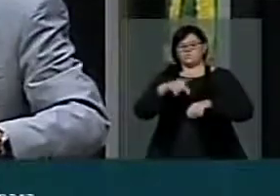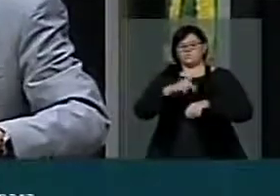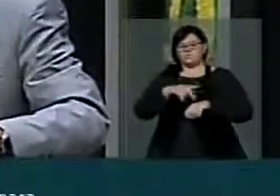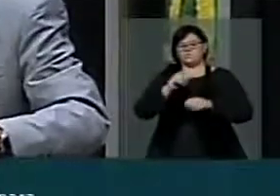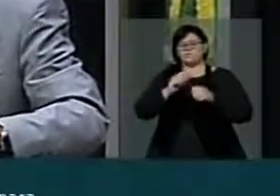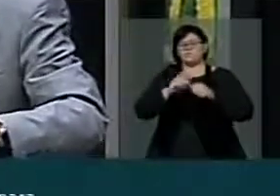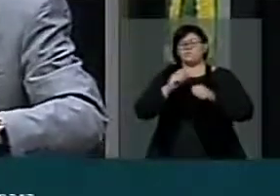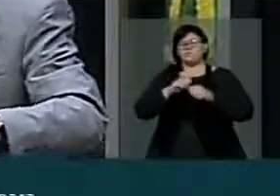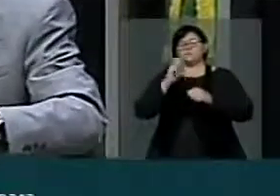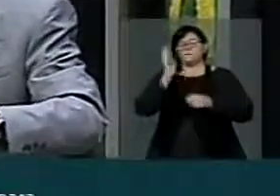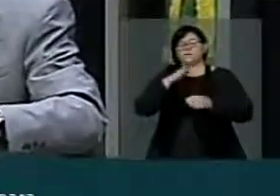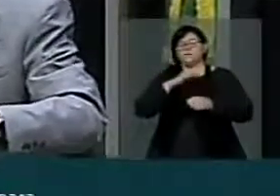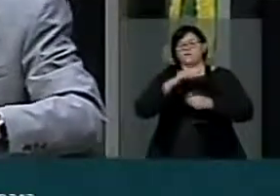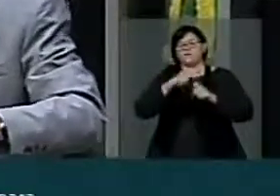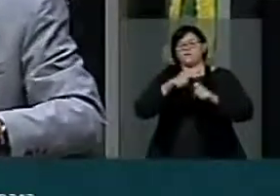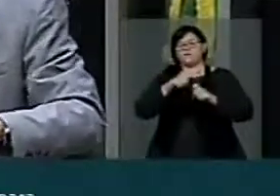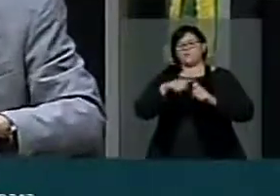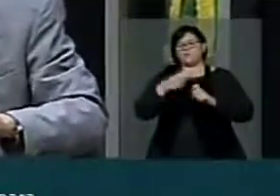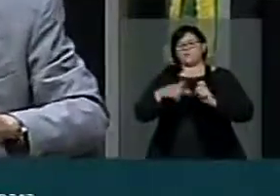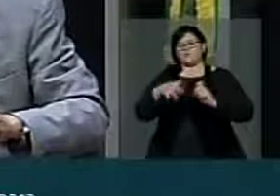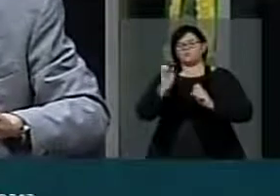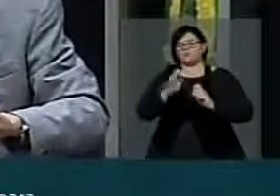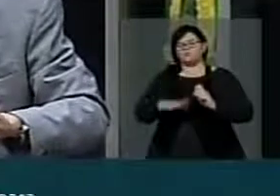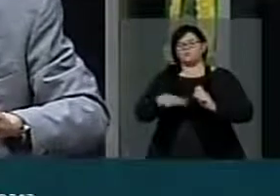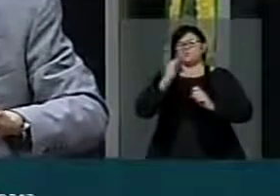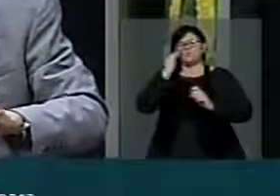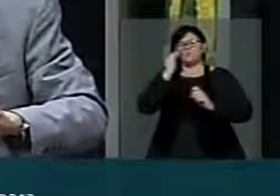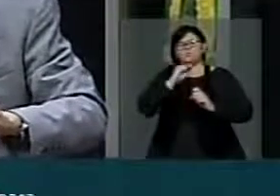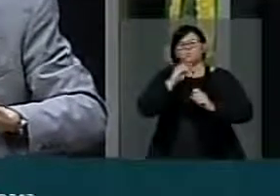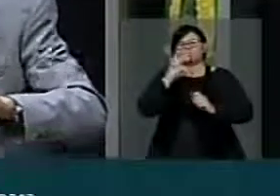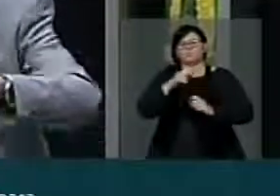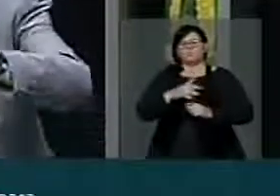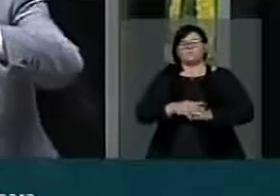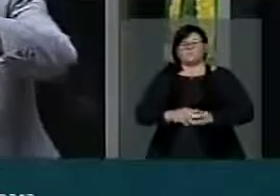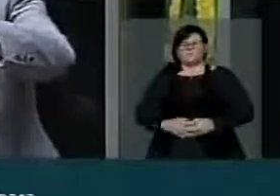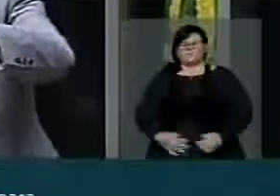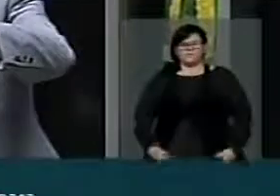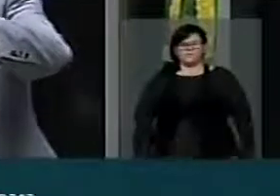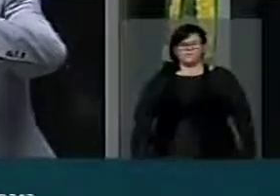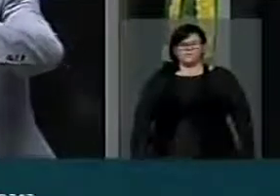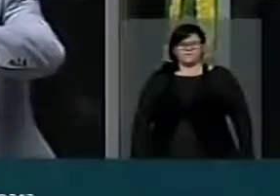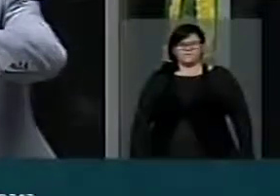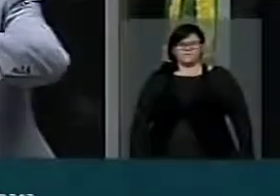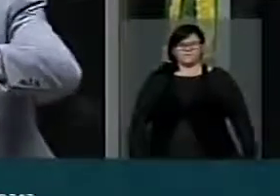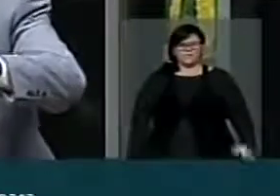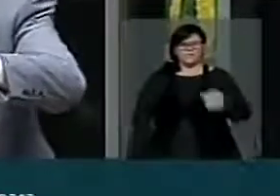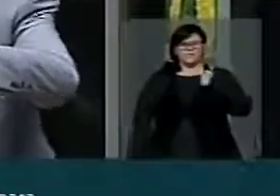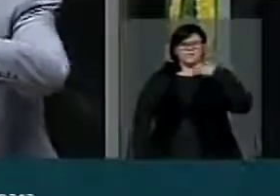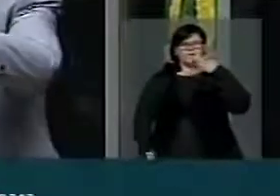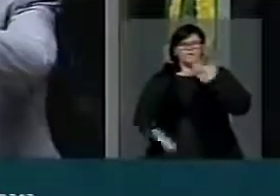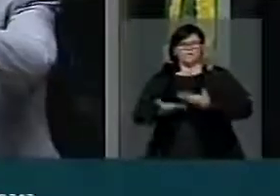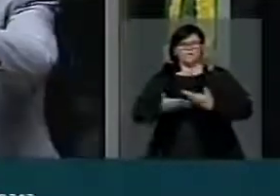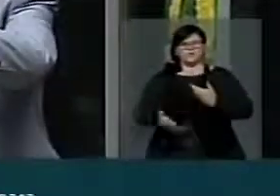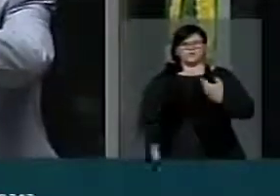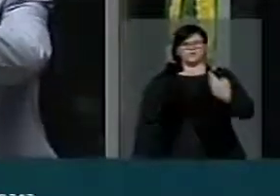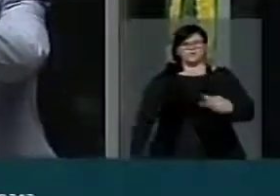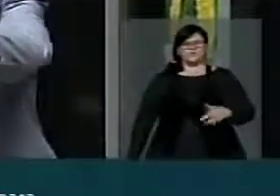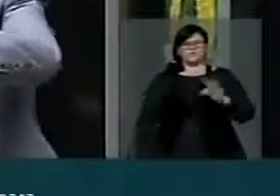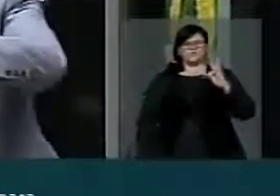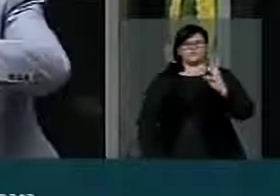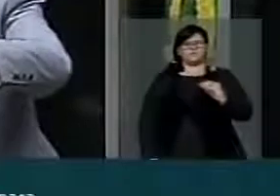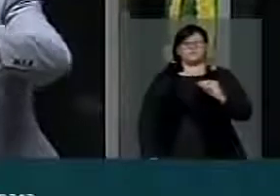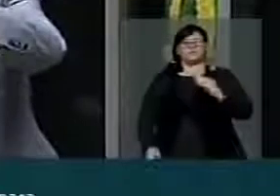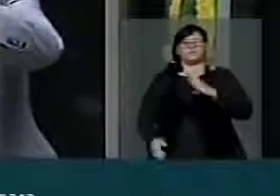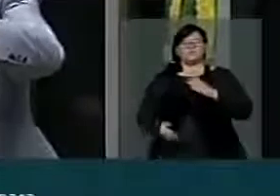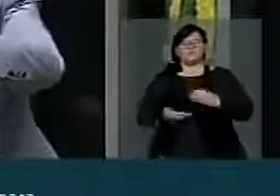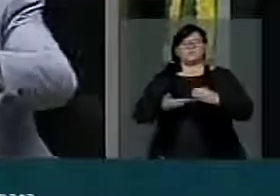nos ombros do médico brasileiro o caos instalado da saúde. Eu acredito que os colegas aqui, todos são atendidos